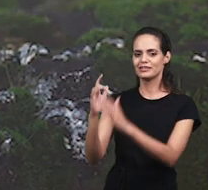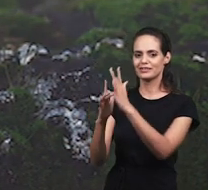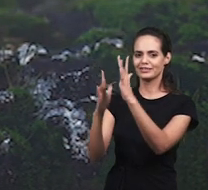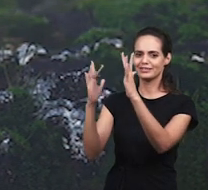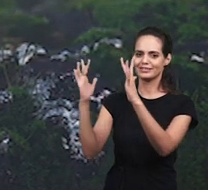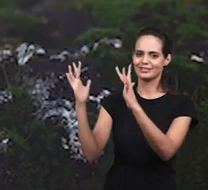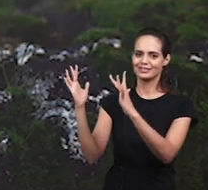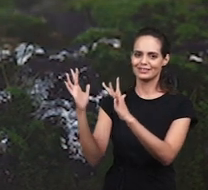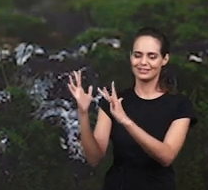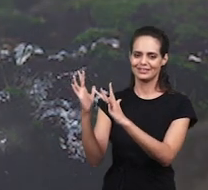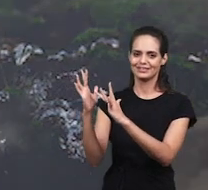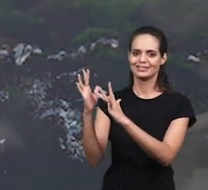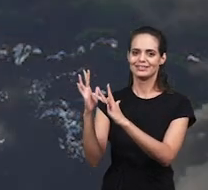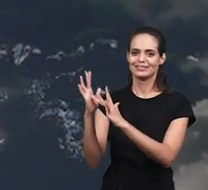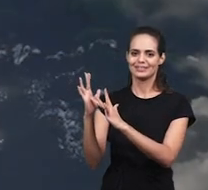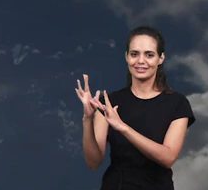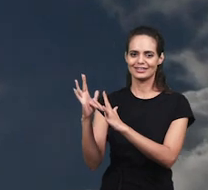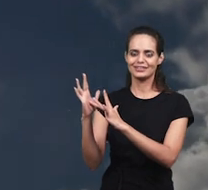Rei,